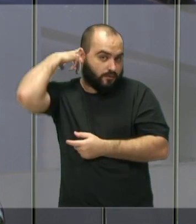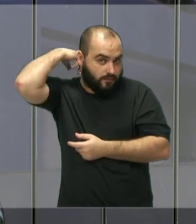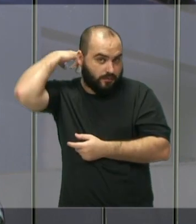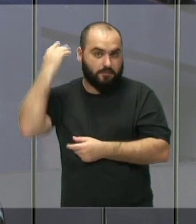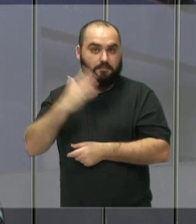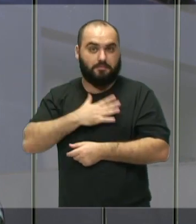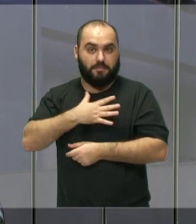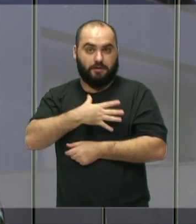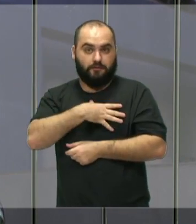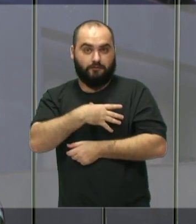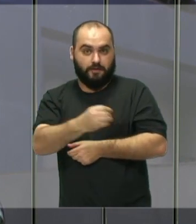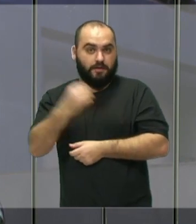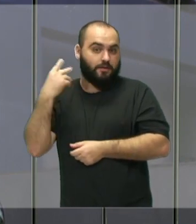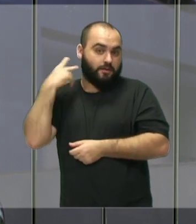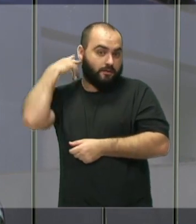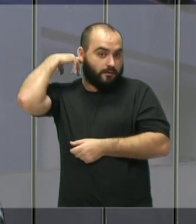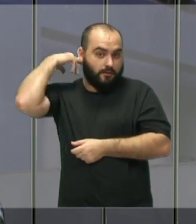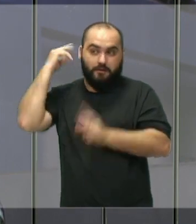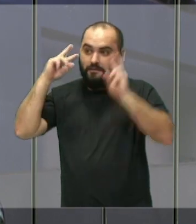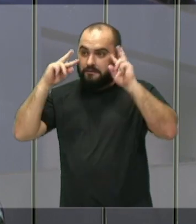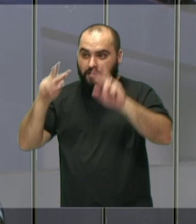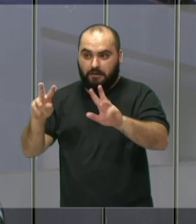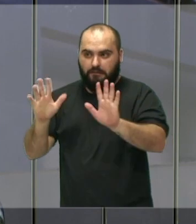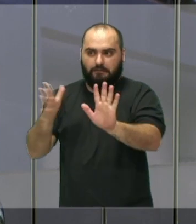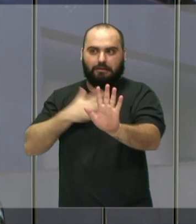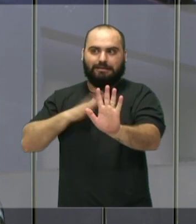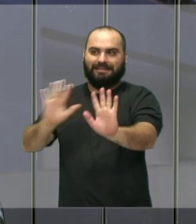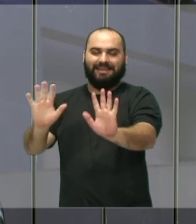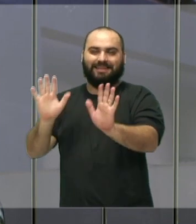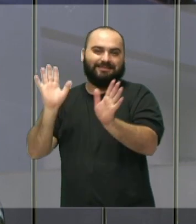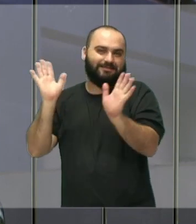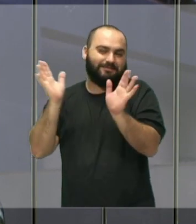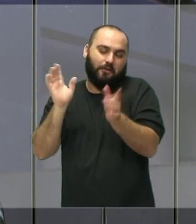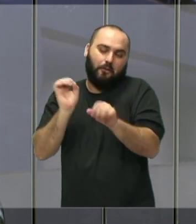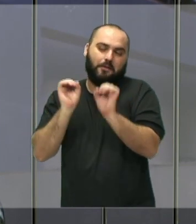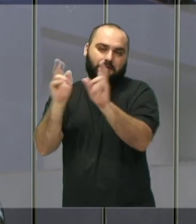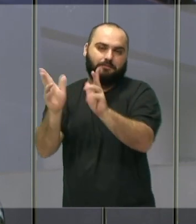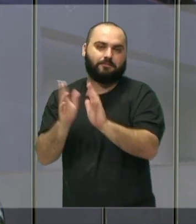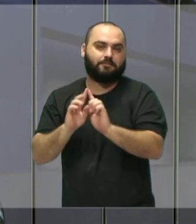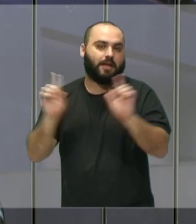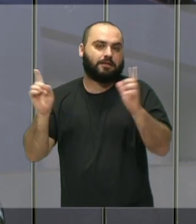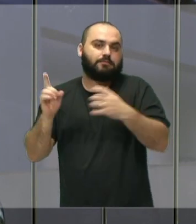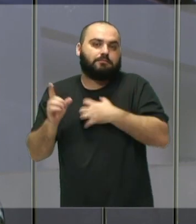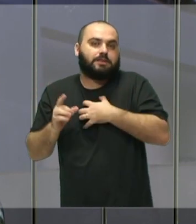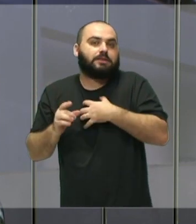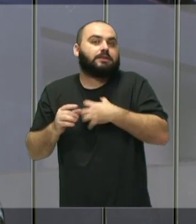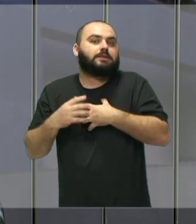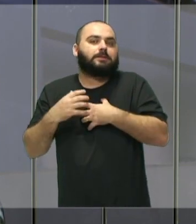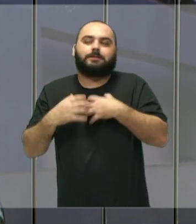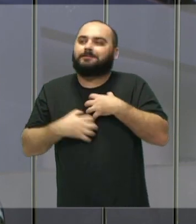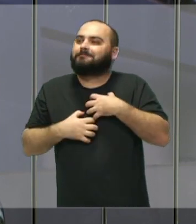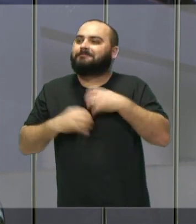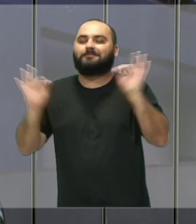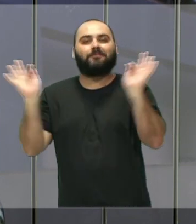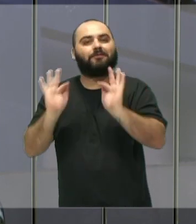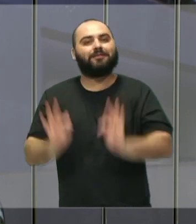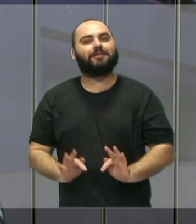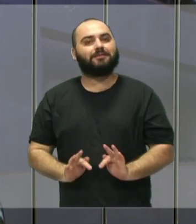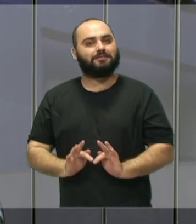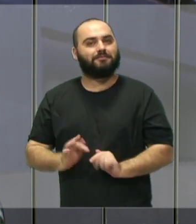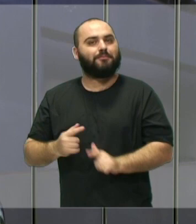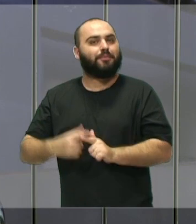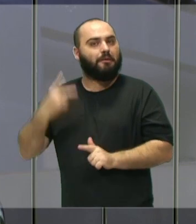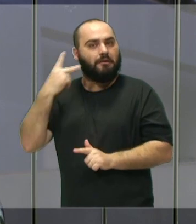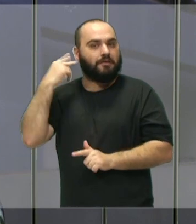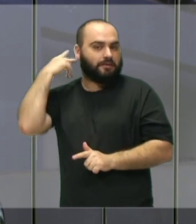cortar também, quando ela viu o nosso cabelo, não cortou mais. Cada um tem seu tempo, né? Mas eu me senti pertencente, porque se